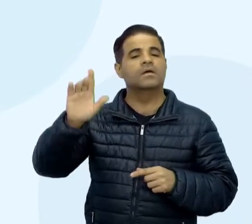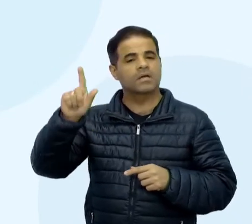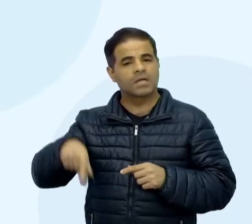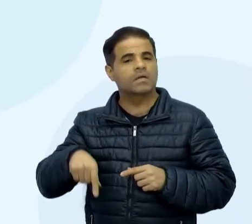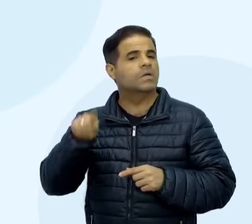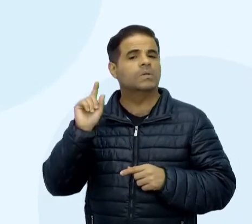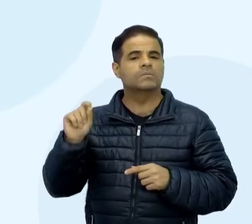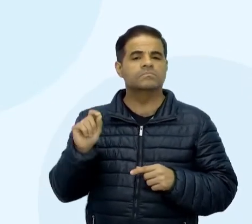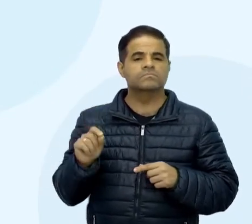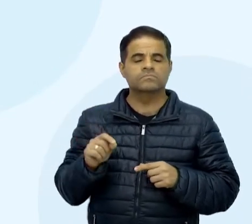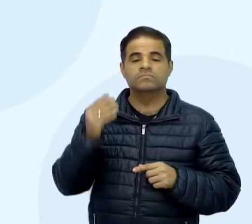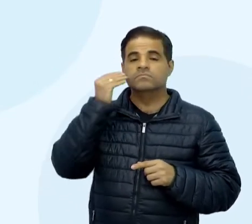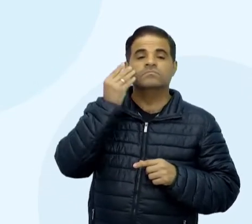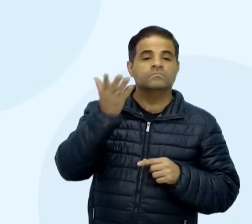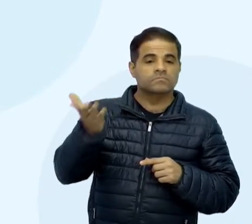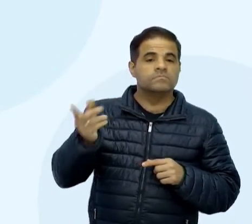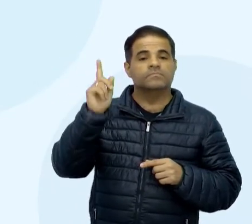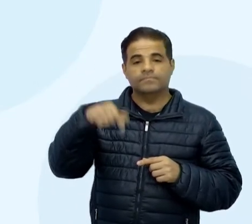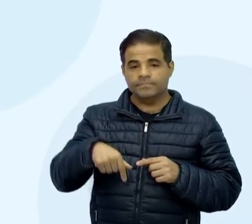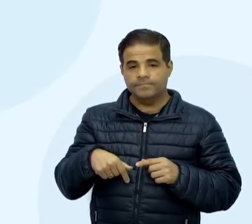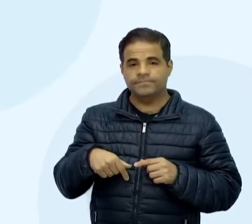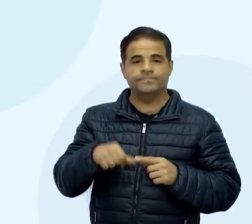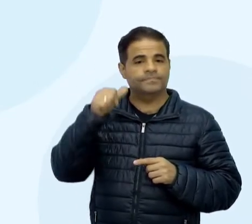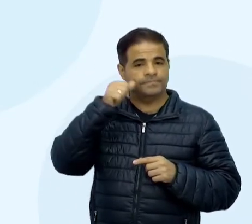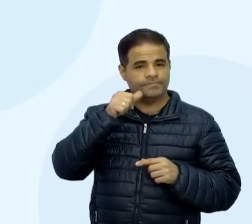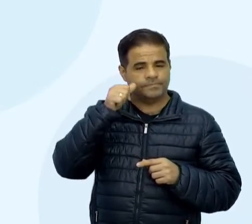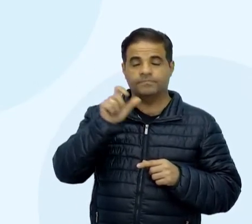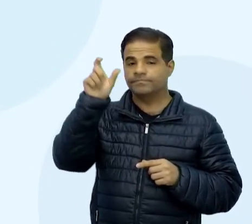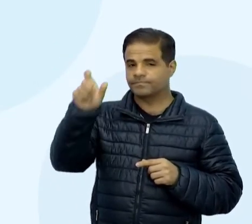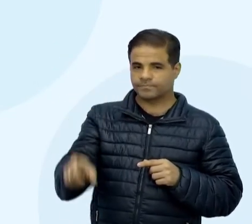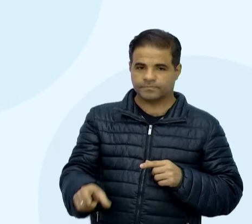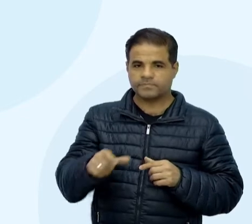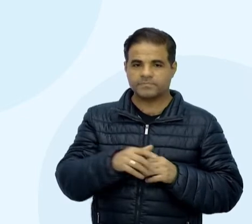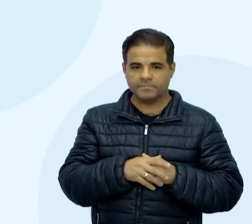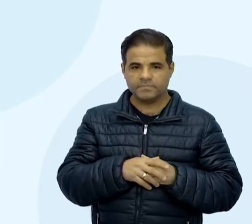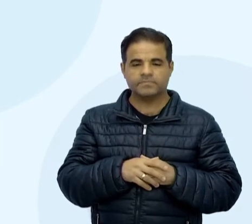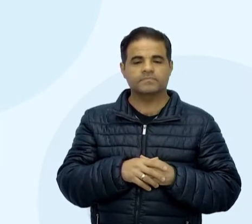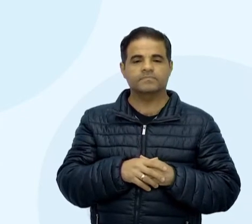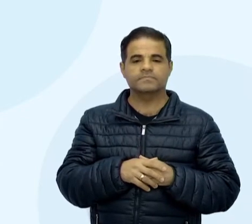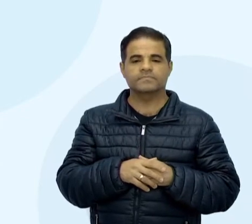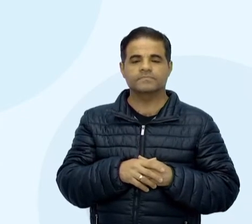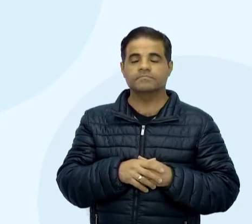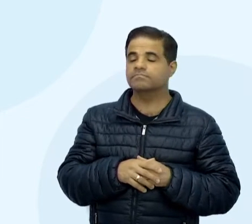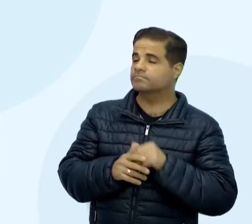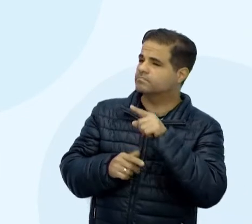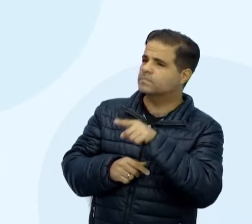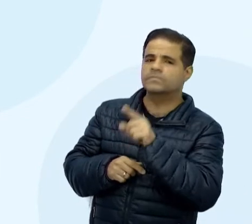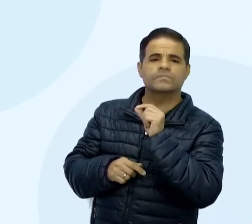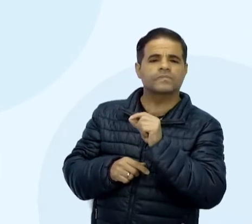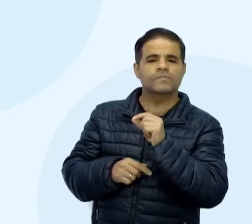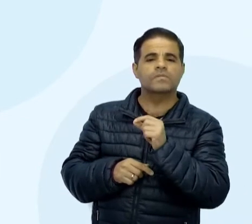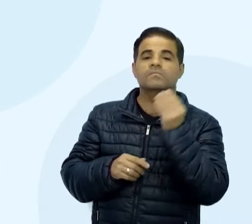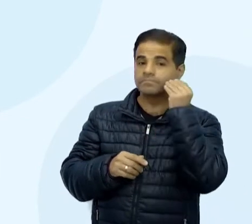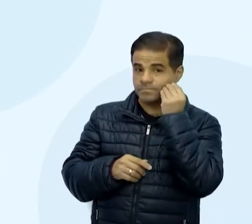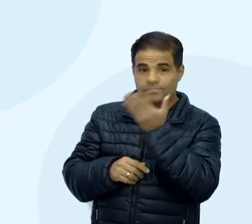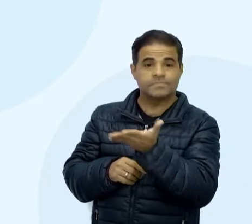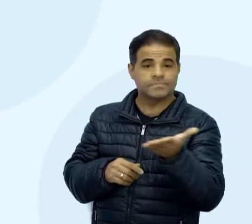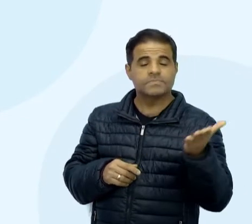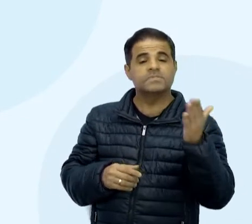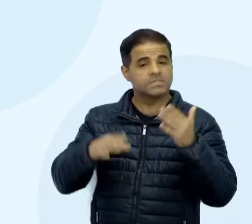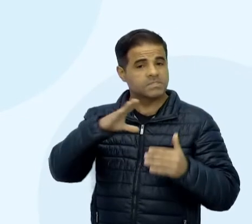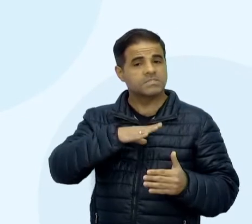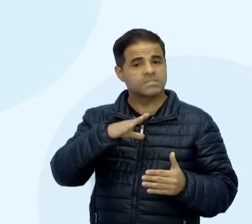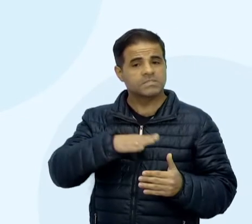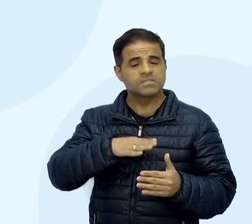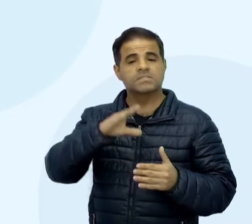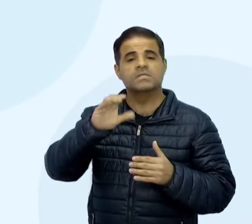que é mostrada aí como uma figura feminina, tá? Bem, aqui nós temos uma imagem mostrando a cidade